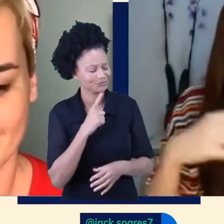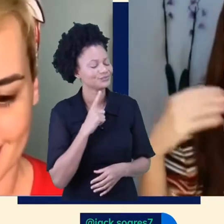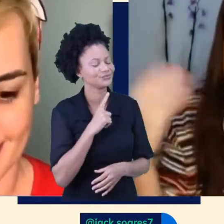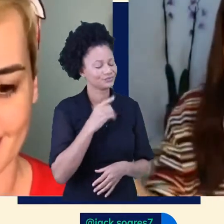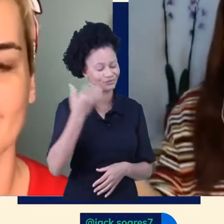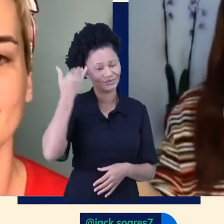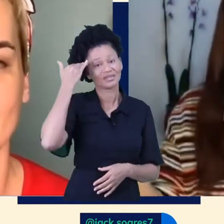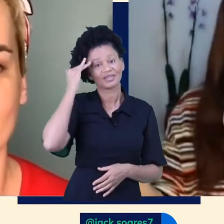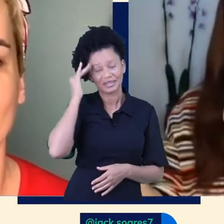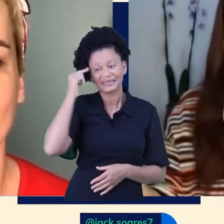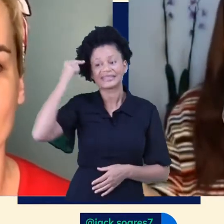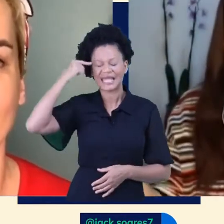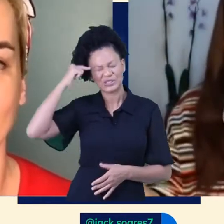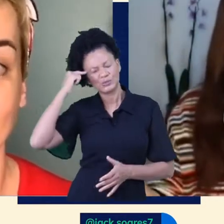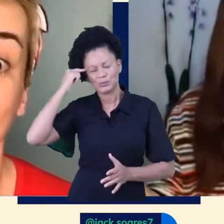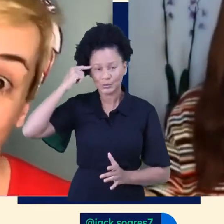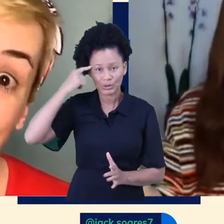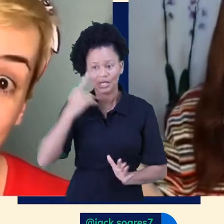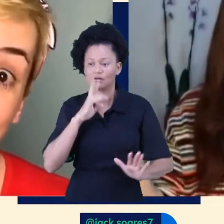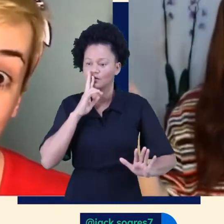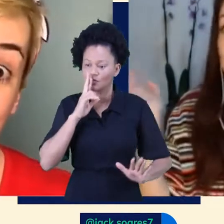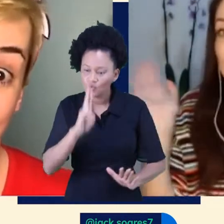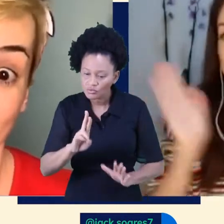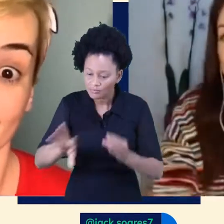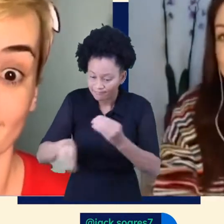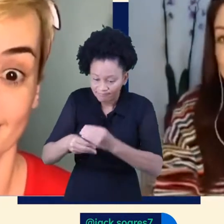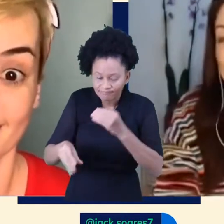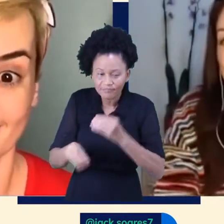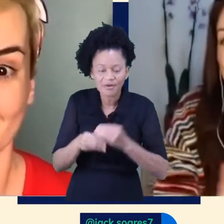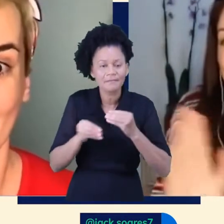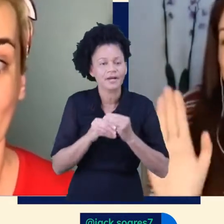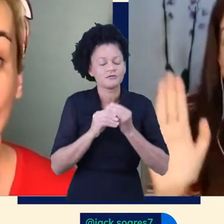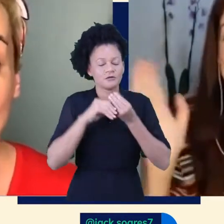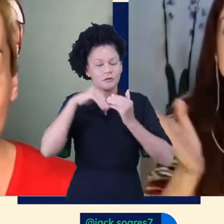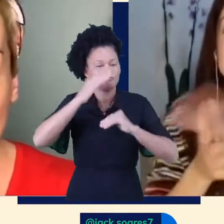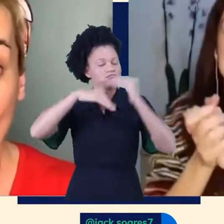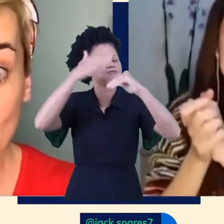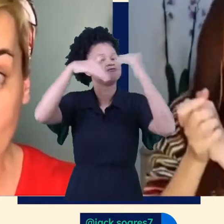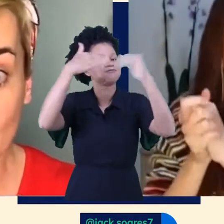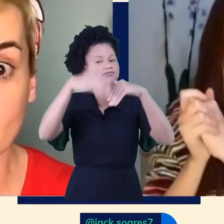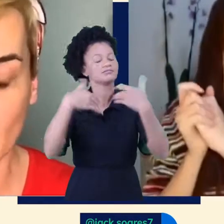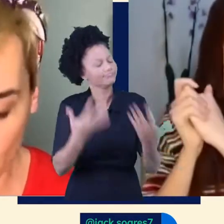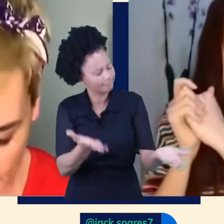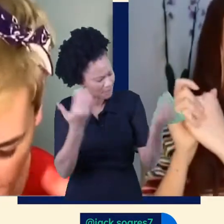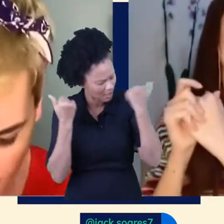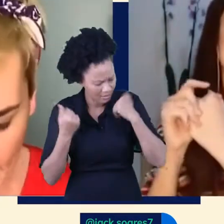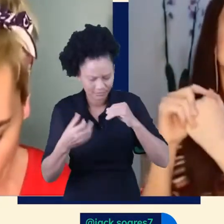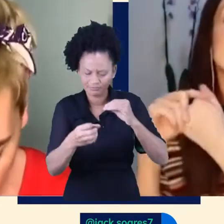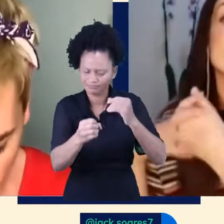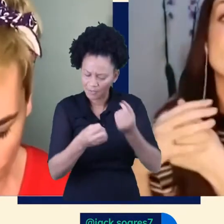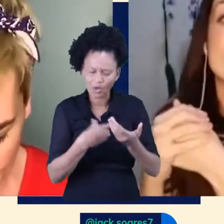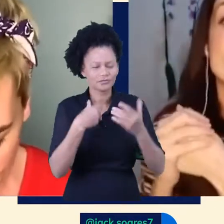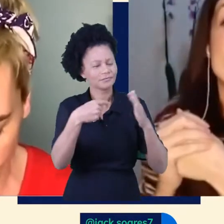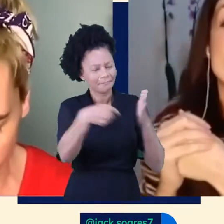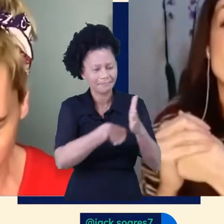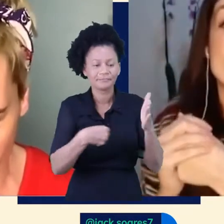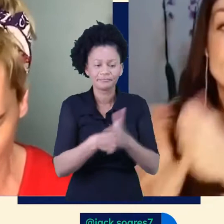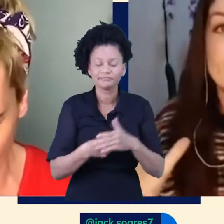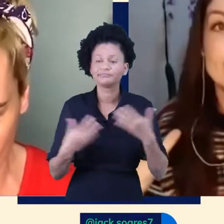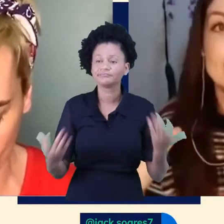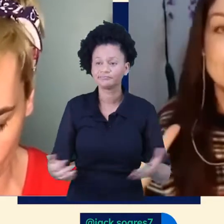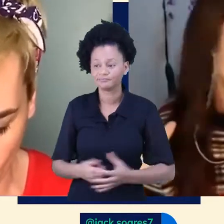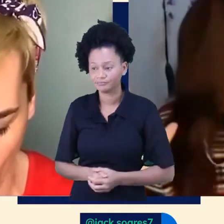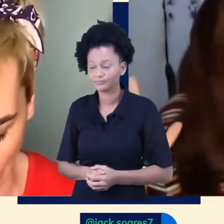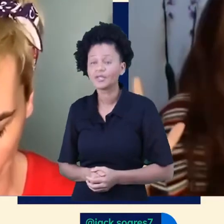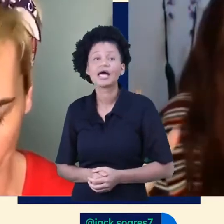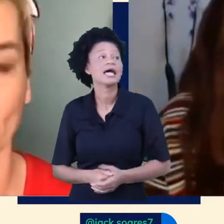respeito e para contribuir para a gente crescer juntos e juntas, simbora, tá? Inclusive, então, vamos lá. Teve alguém que perguntou, eu já escrevi aqui,